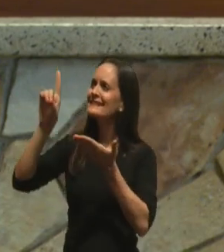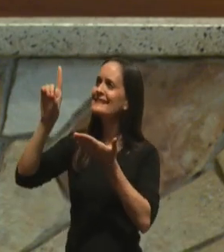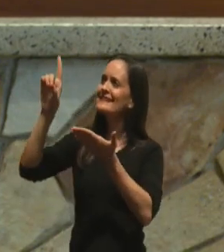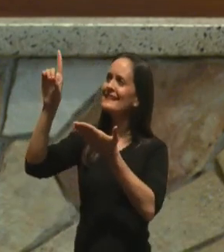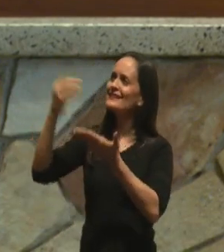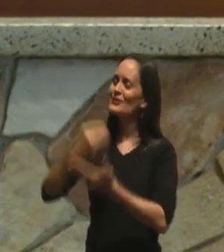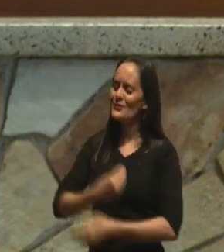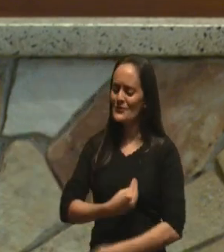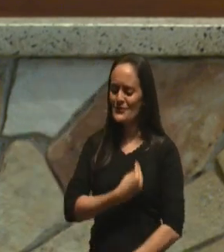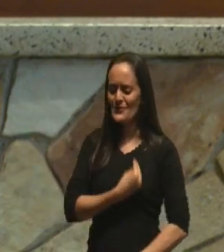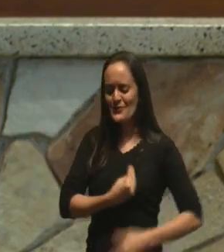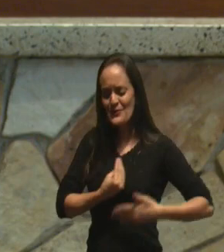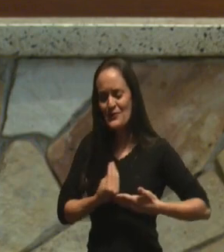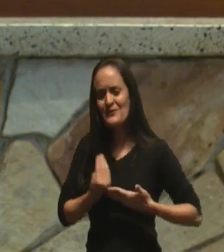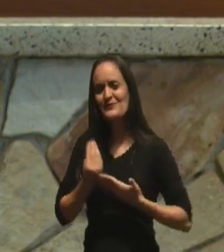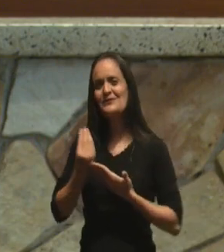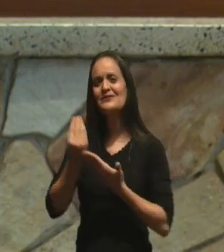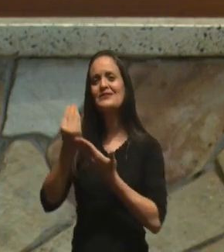vida